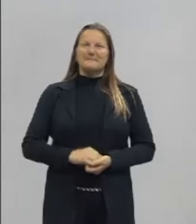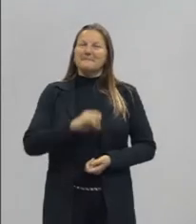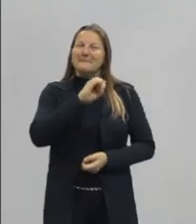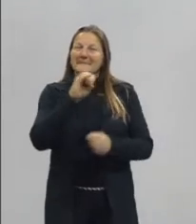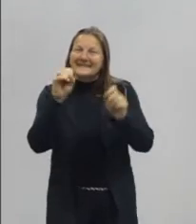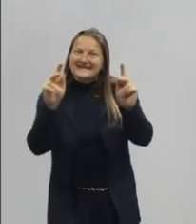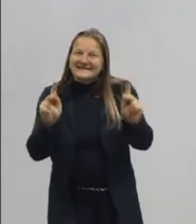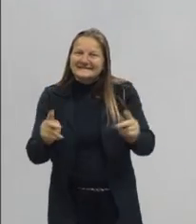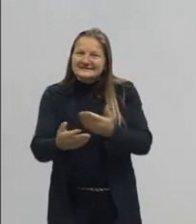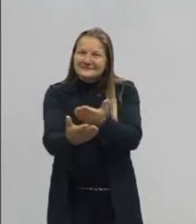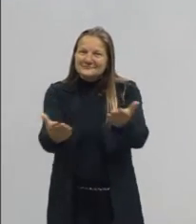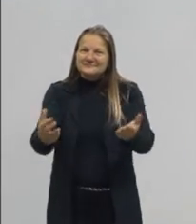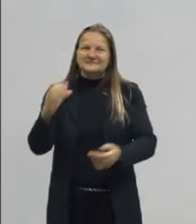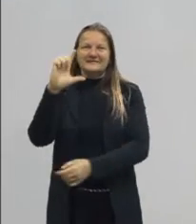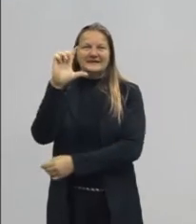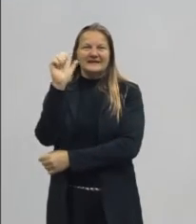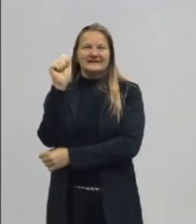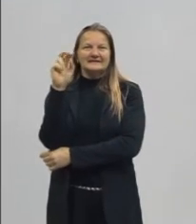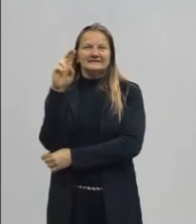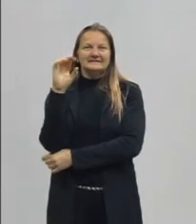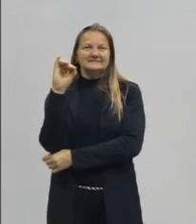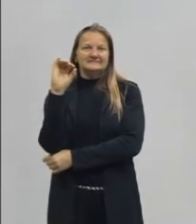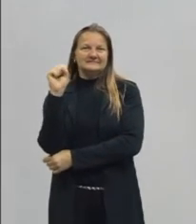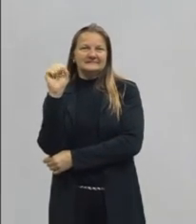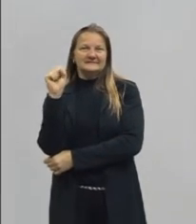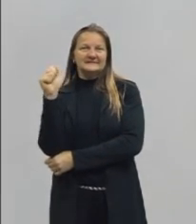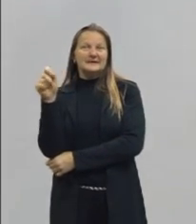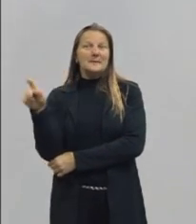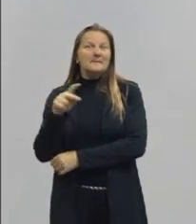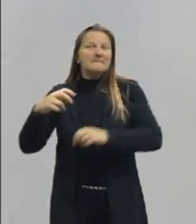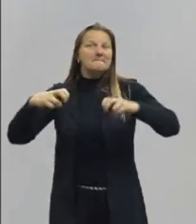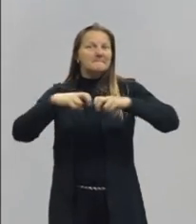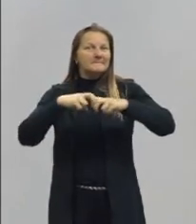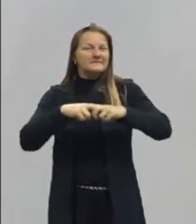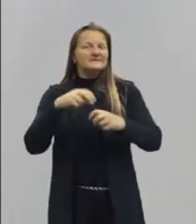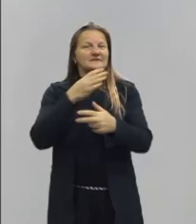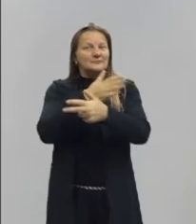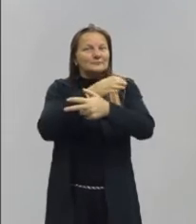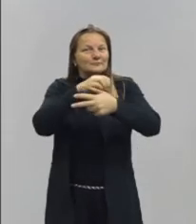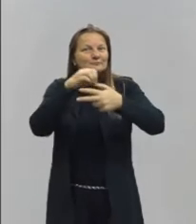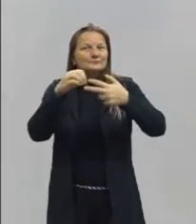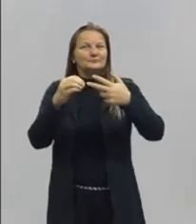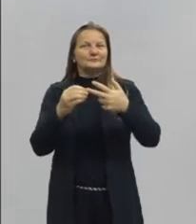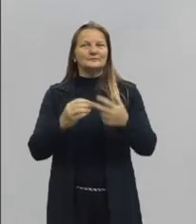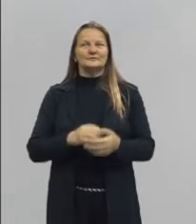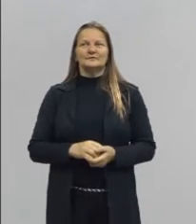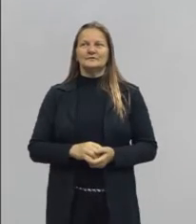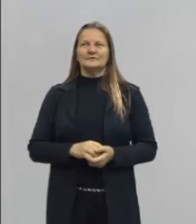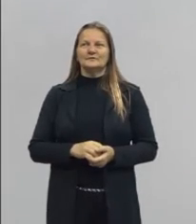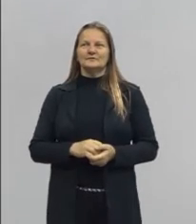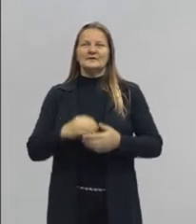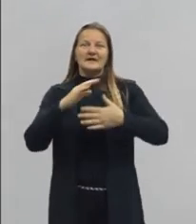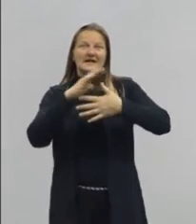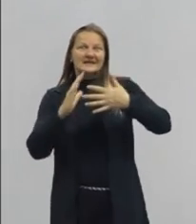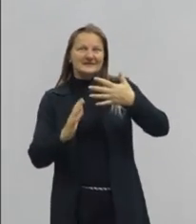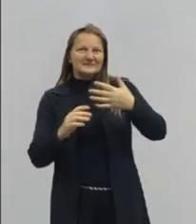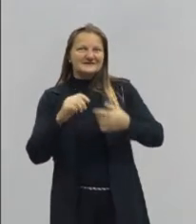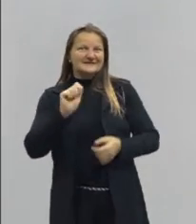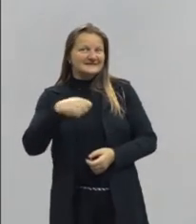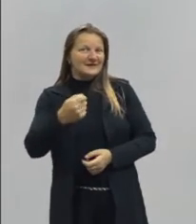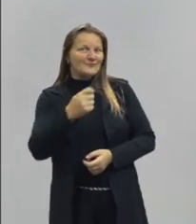Olá pessoal Eu me chamo Larissa e Sou professora de física do Pré Enem 2022 Esse é o meu sinal em Libras